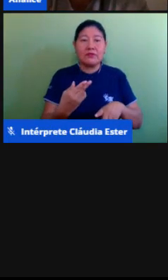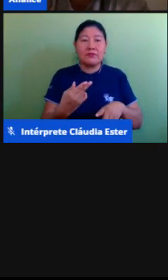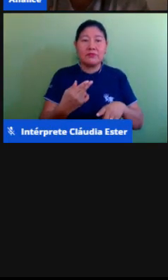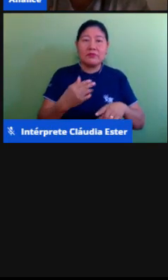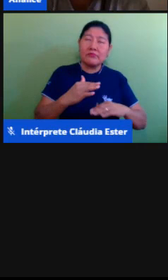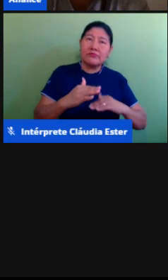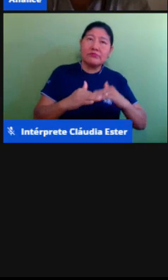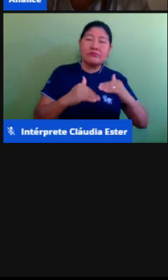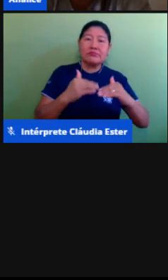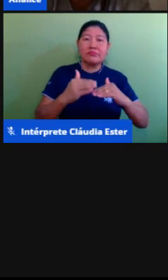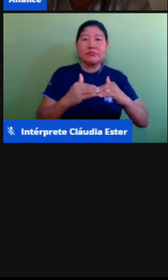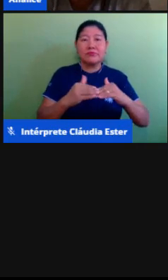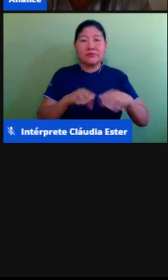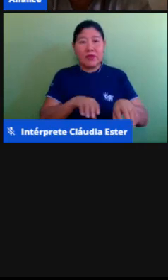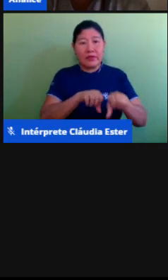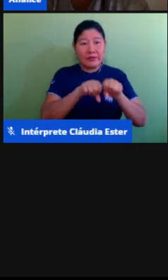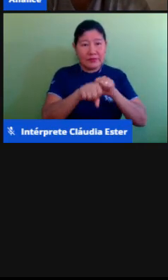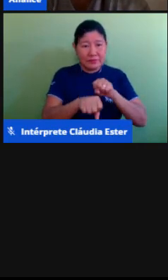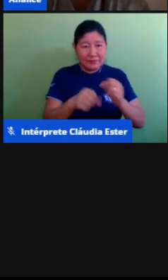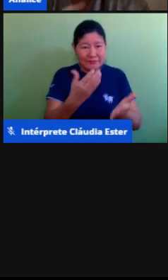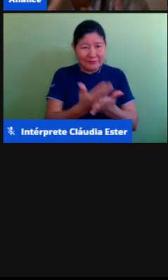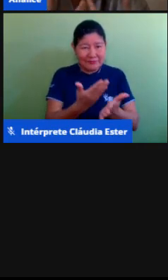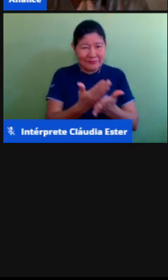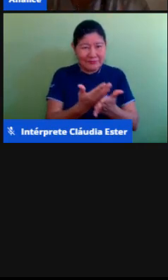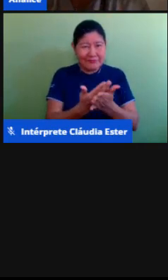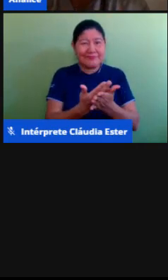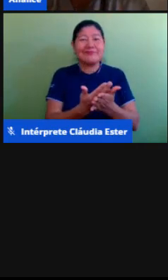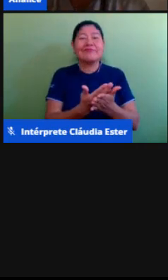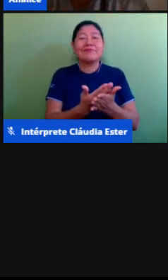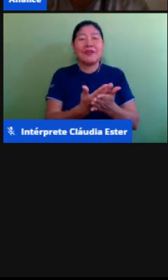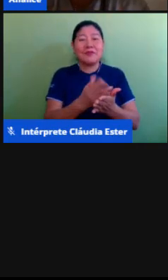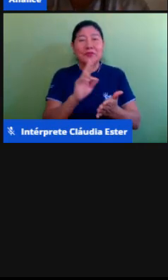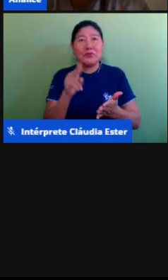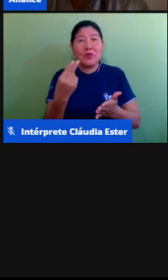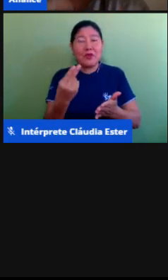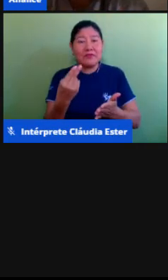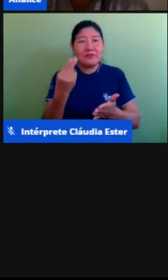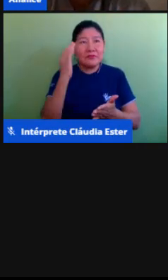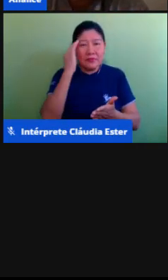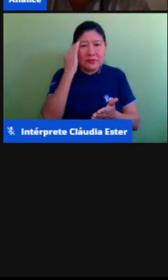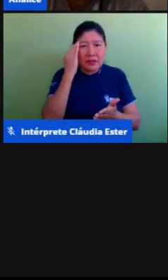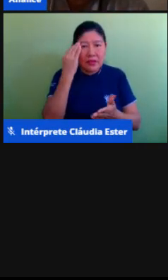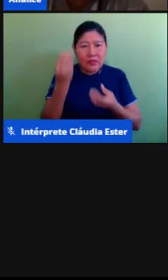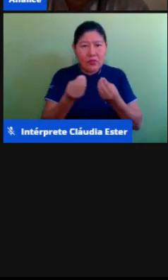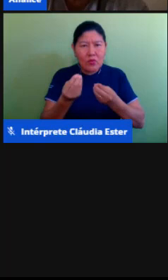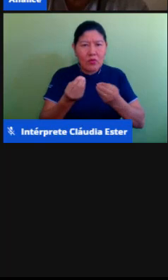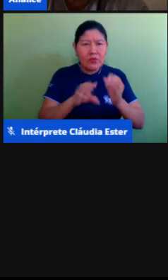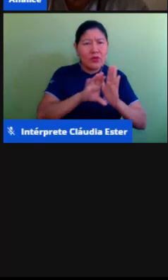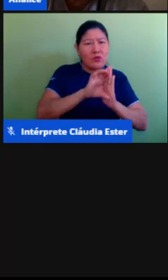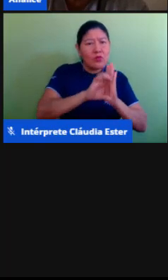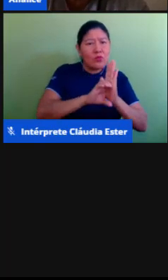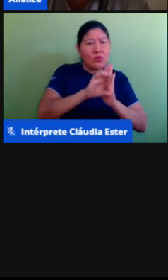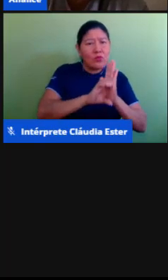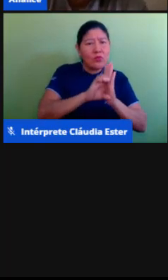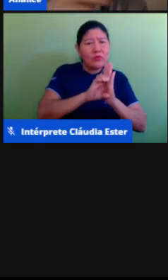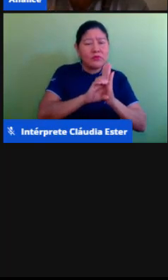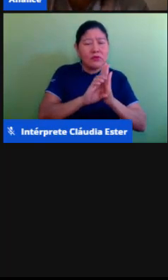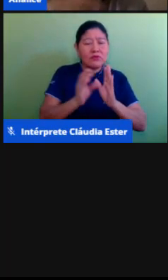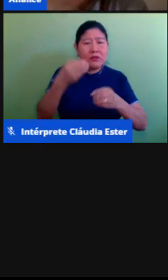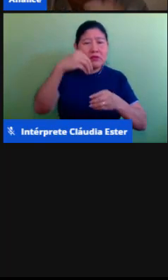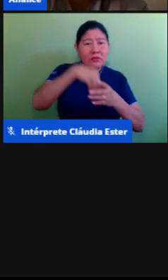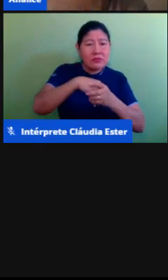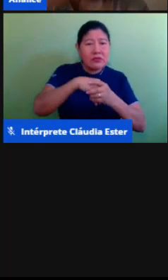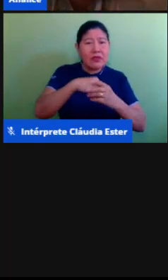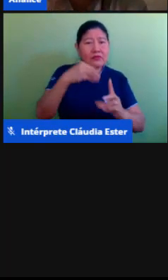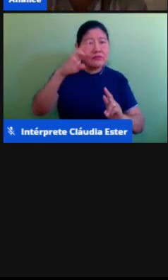longo, né, da formação, discutir esse conceito de paisagem, entender como esse conceito está colocado no nosso referencial, conhecer